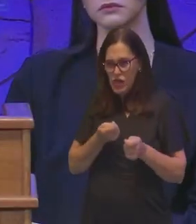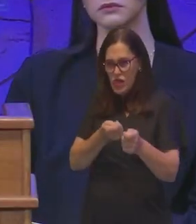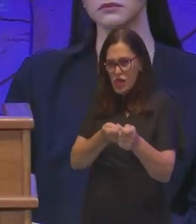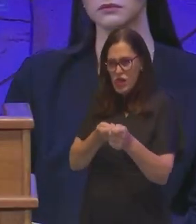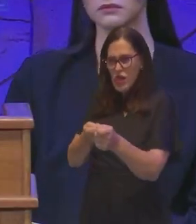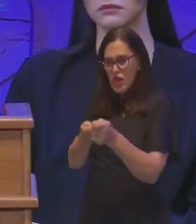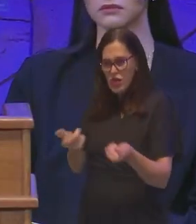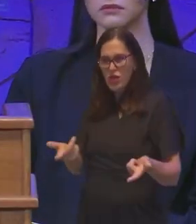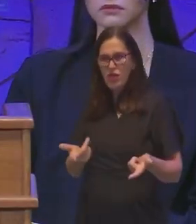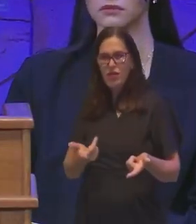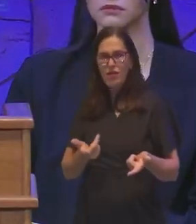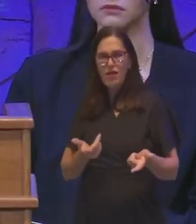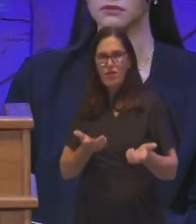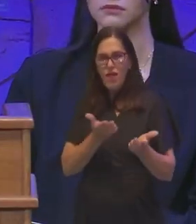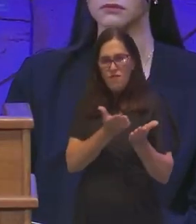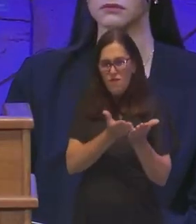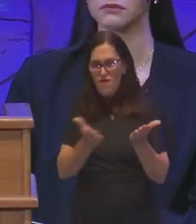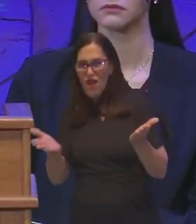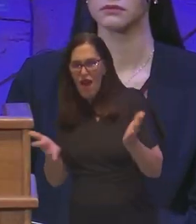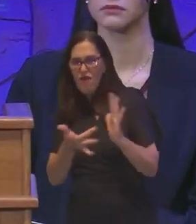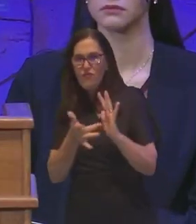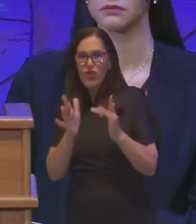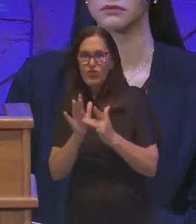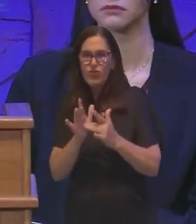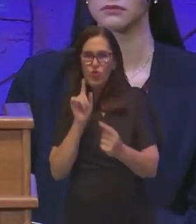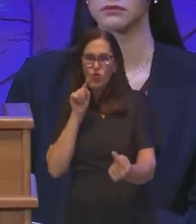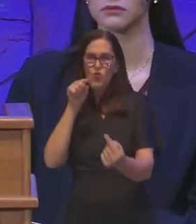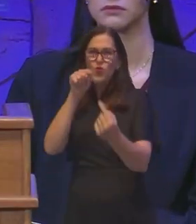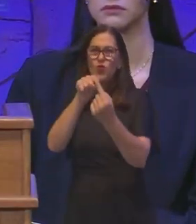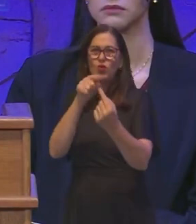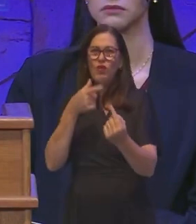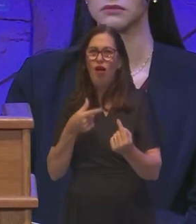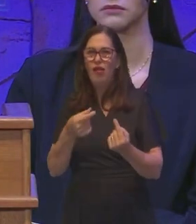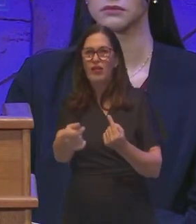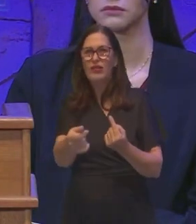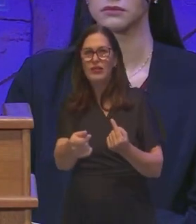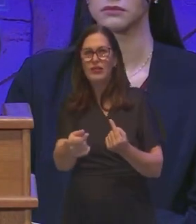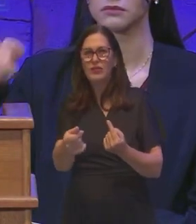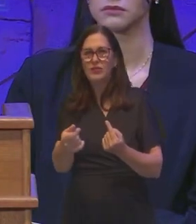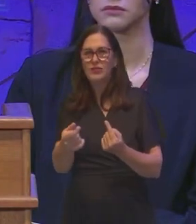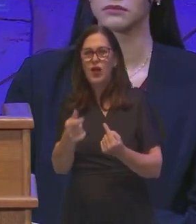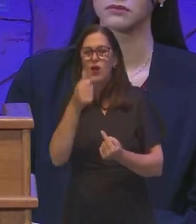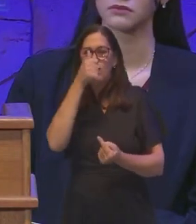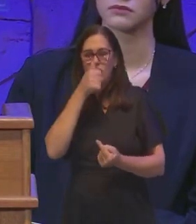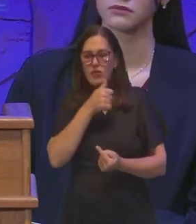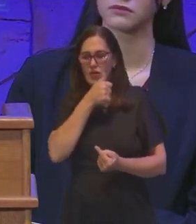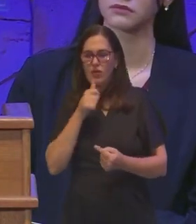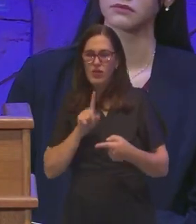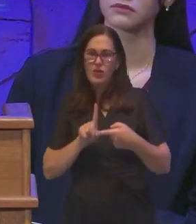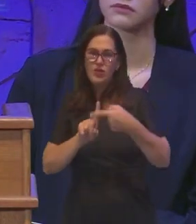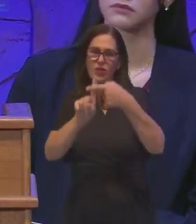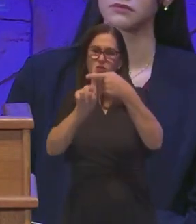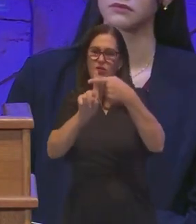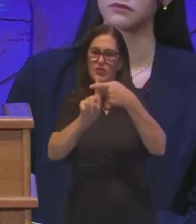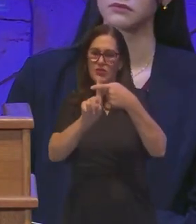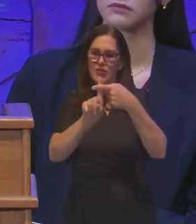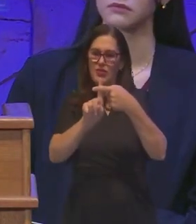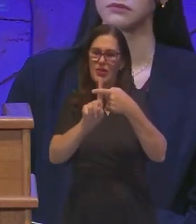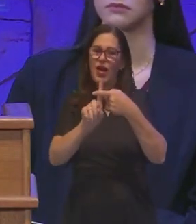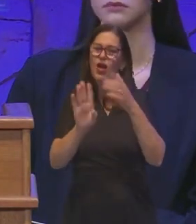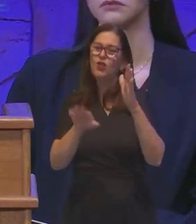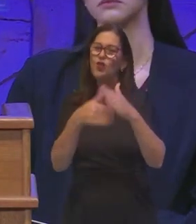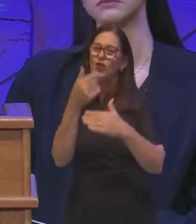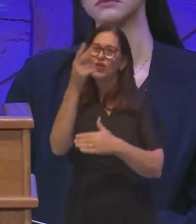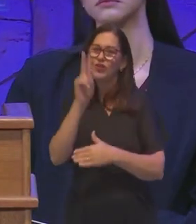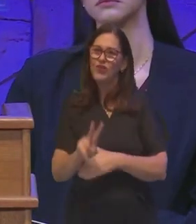tentações, tentando desviar Cristo do seu propósito eterno, do seu sacrifício na cruz, todas as